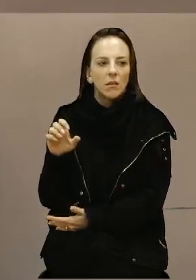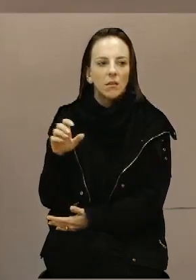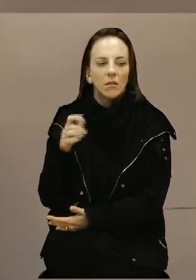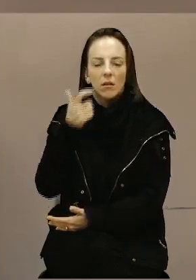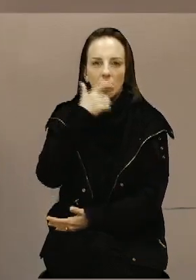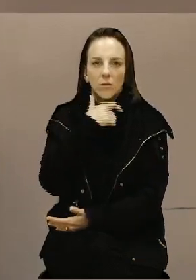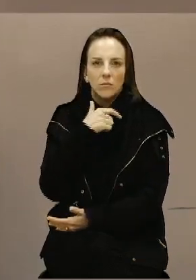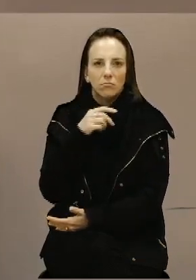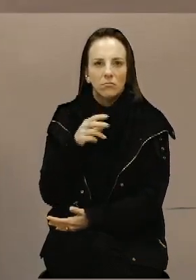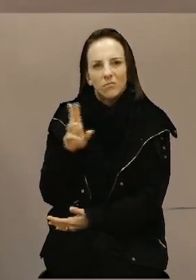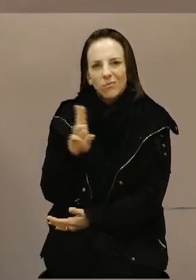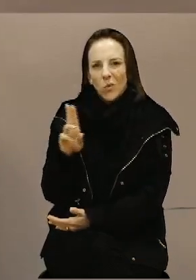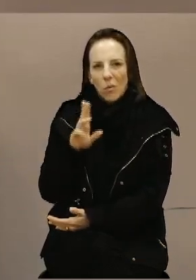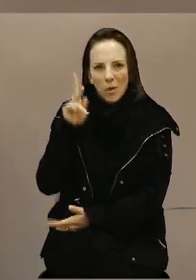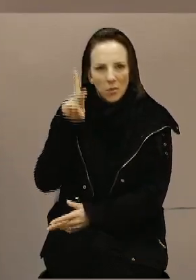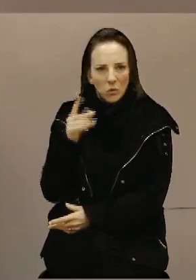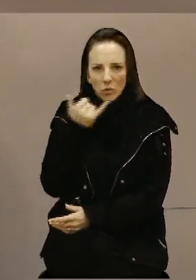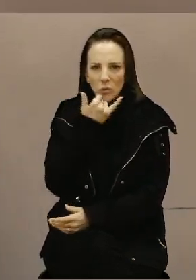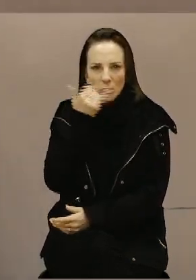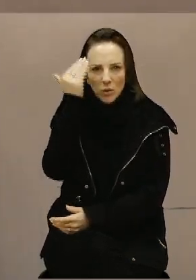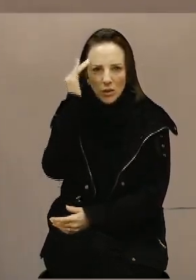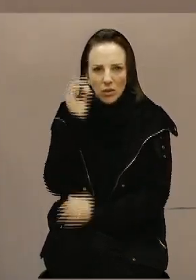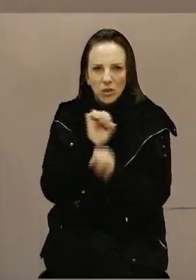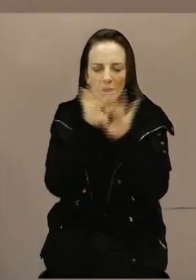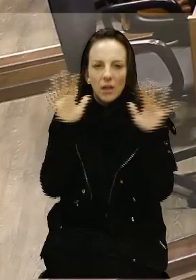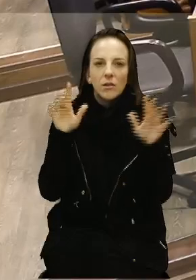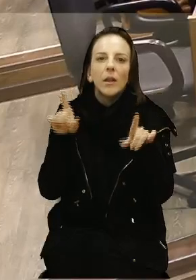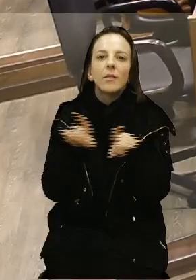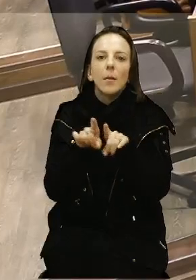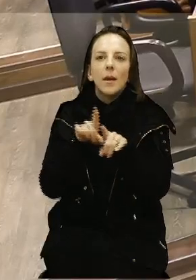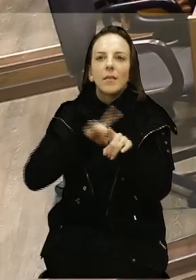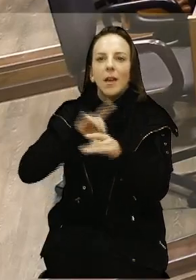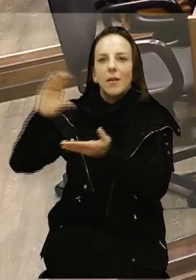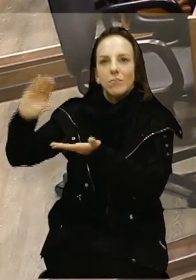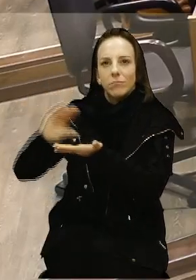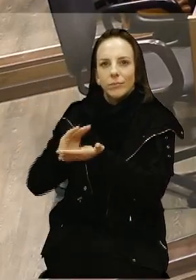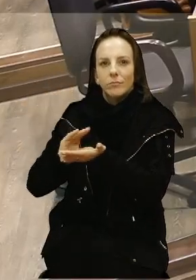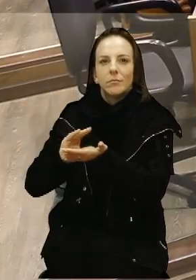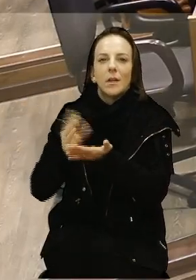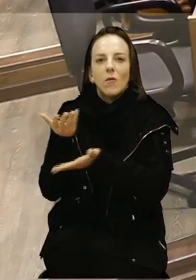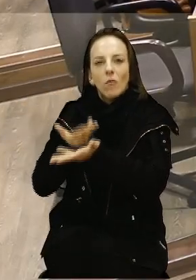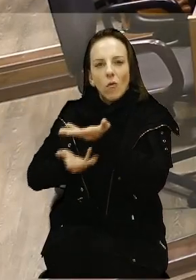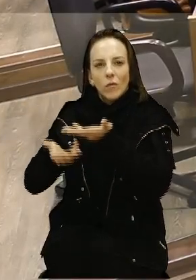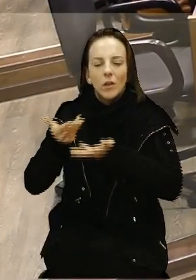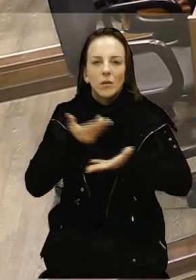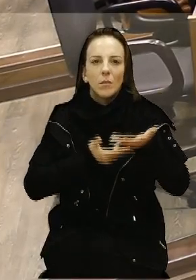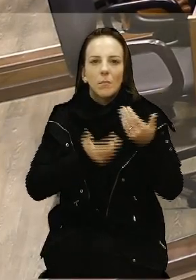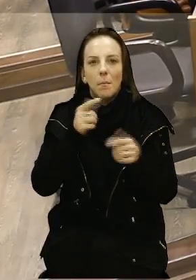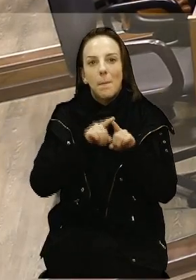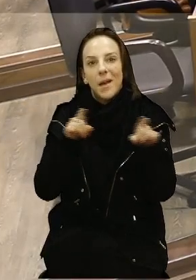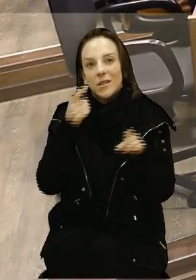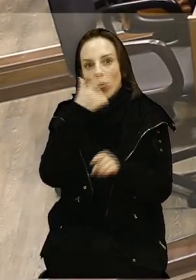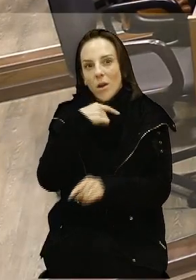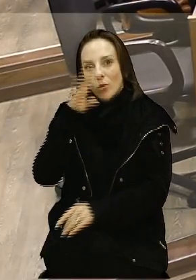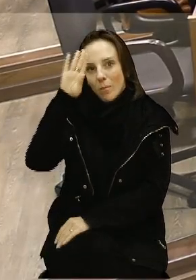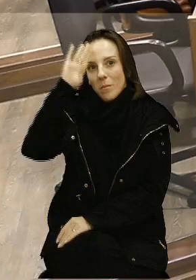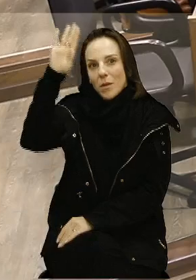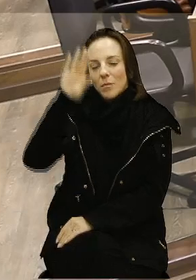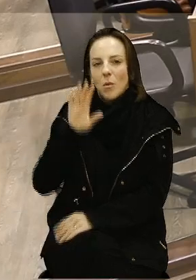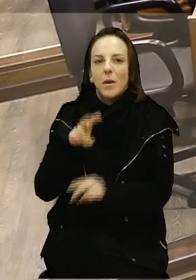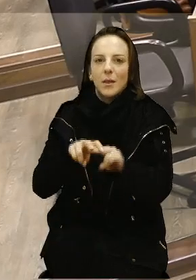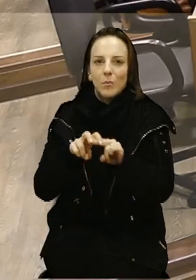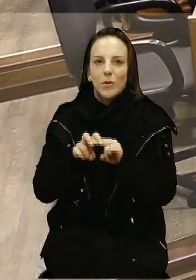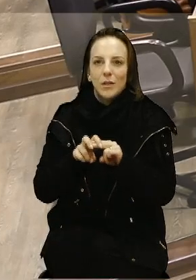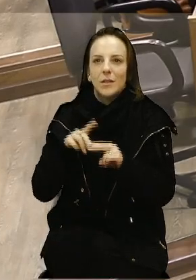públicos envolvidos. Era isso, muito obrigado. Obrigado, vereador Cristiano. É justamente, principalmente por isso que tem recursos públicos, né?